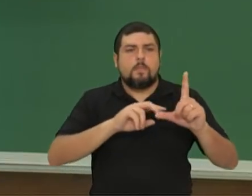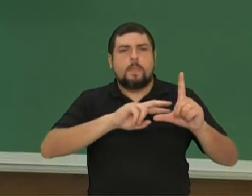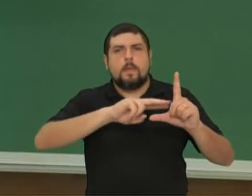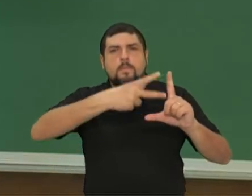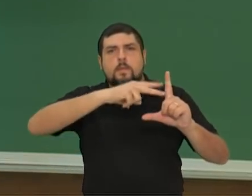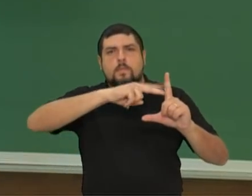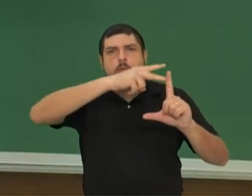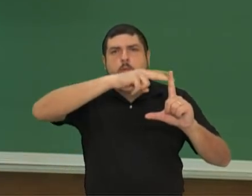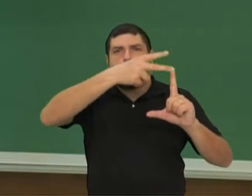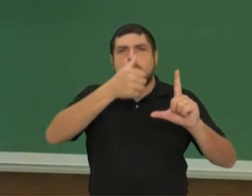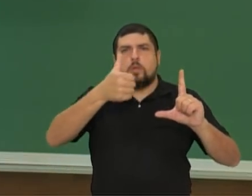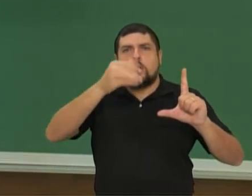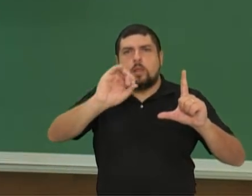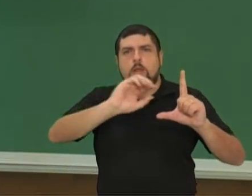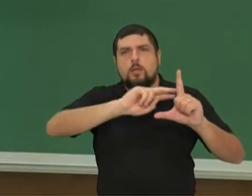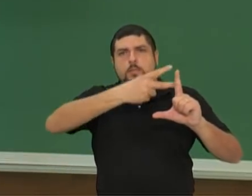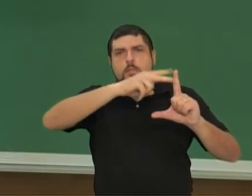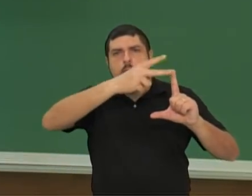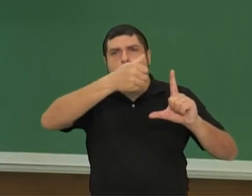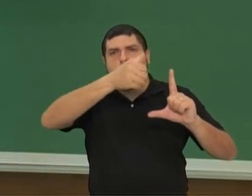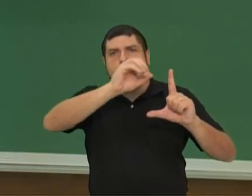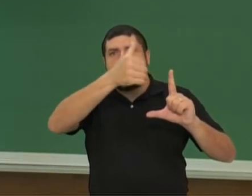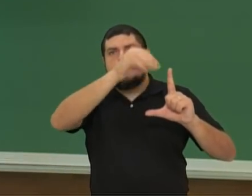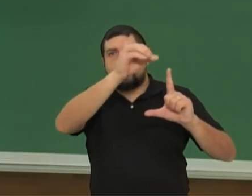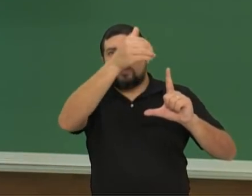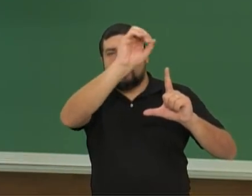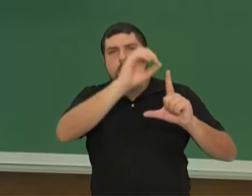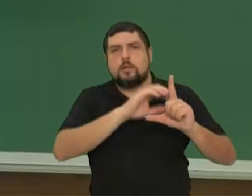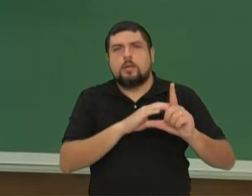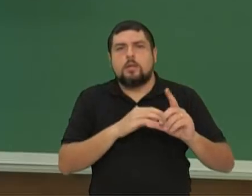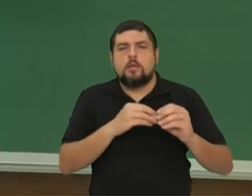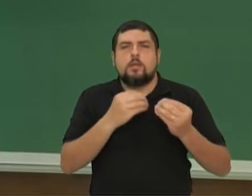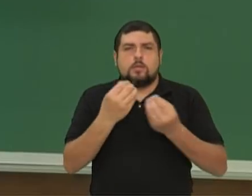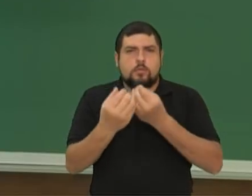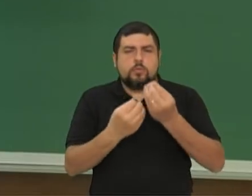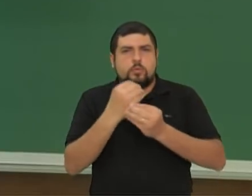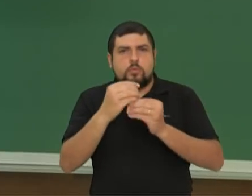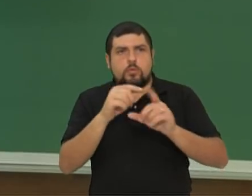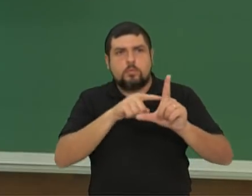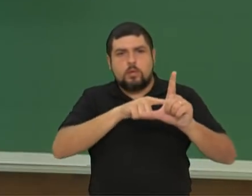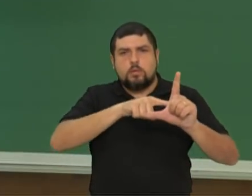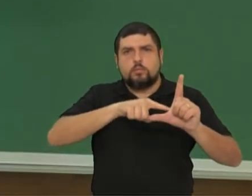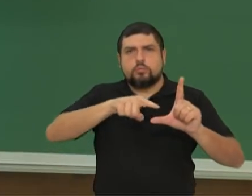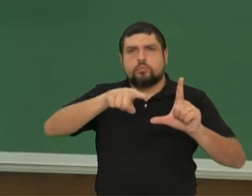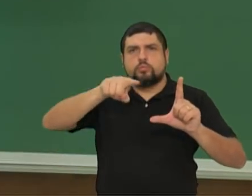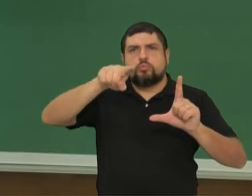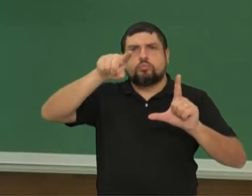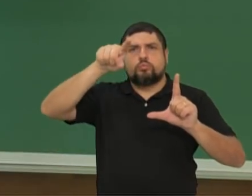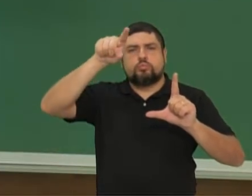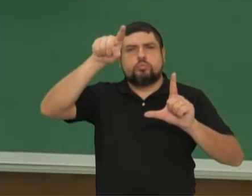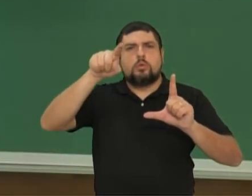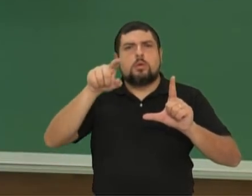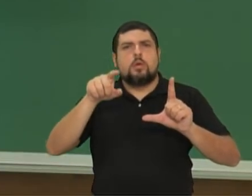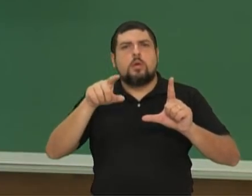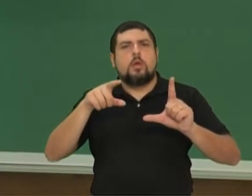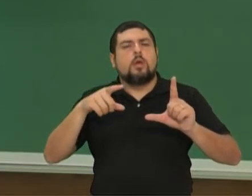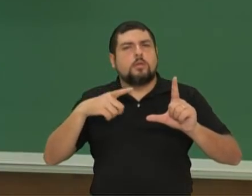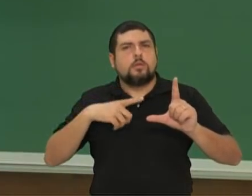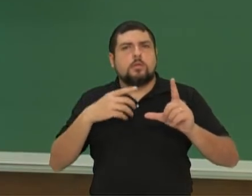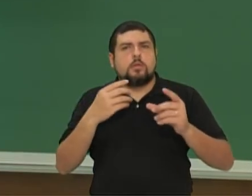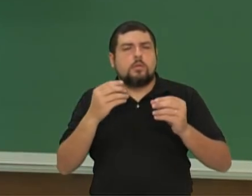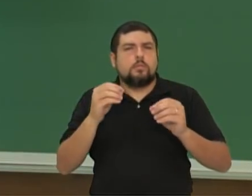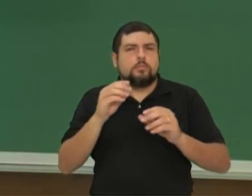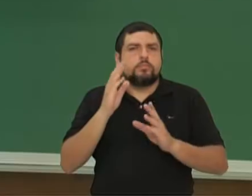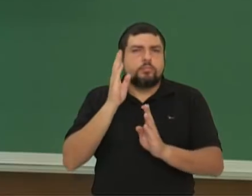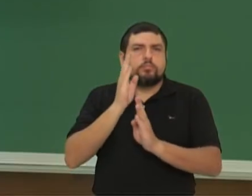10 o resultado em y. O resultado da sua imagem. Então, o crescimento realmente ele é pelo próprio fator